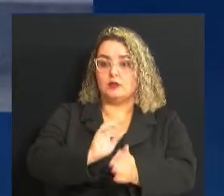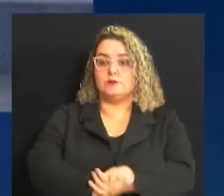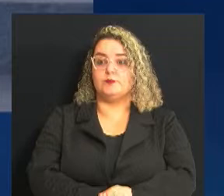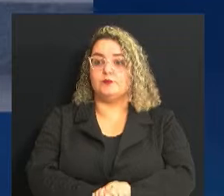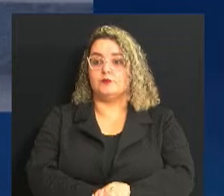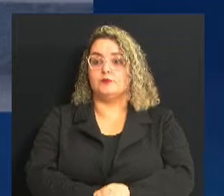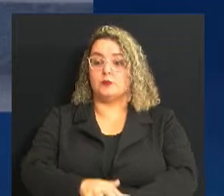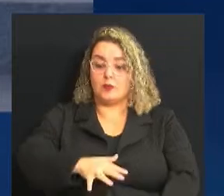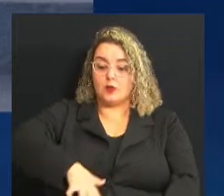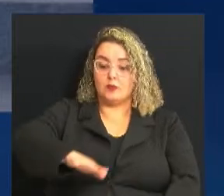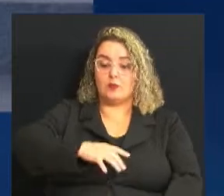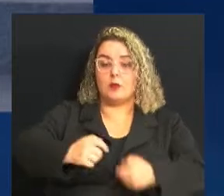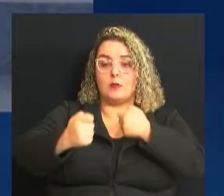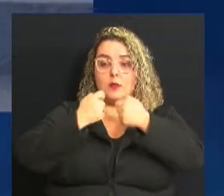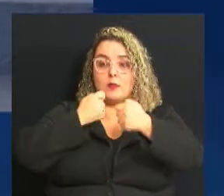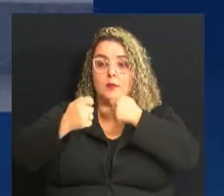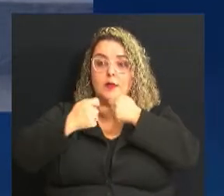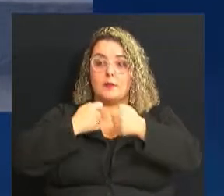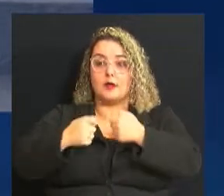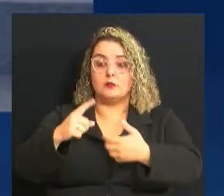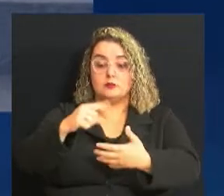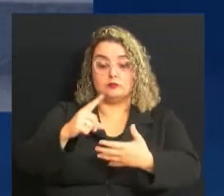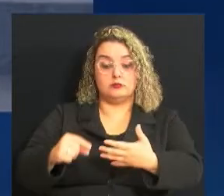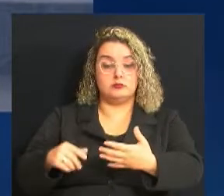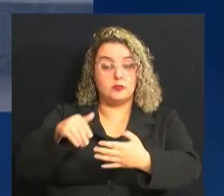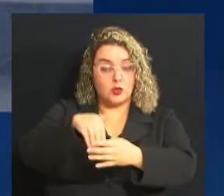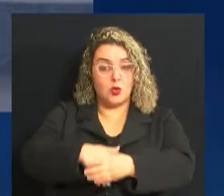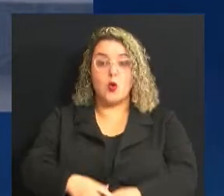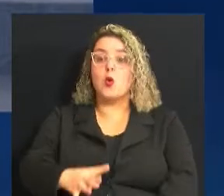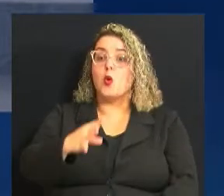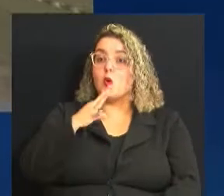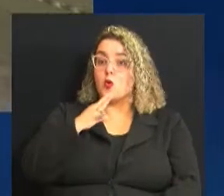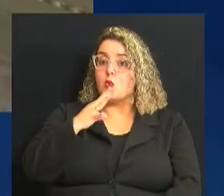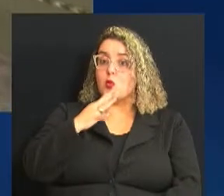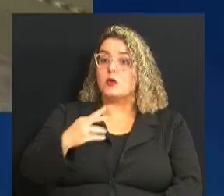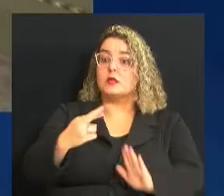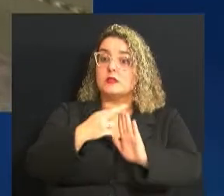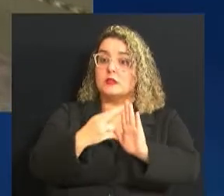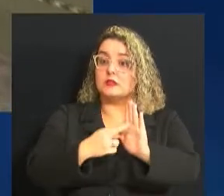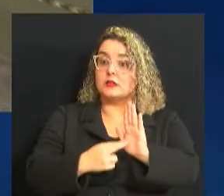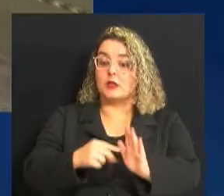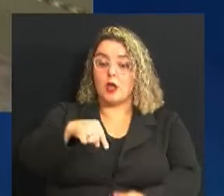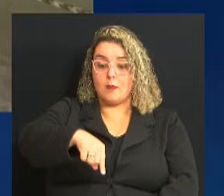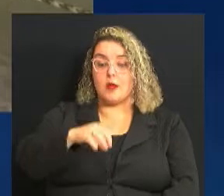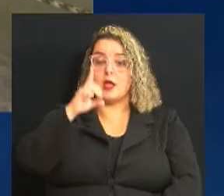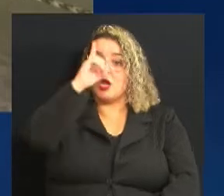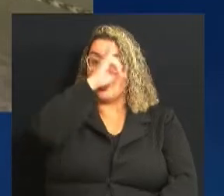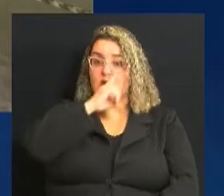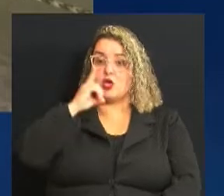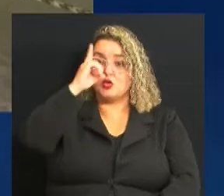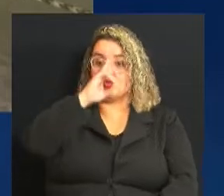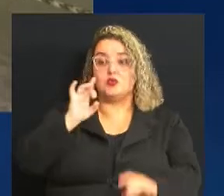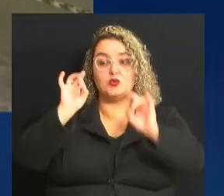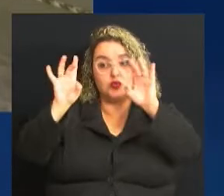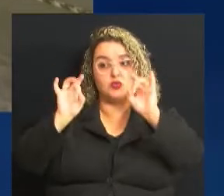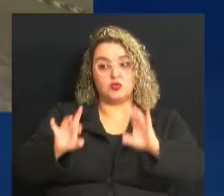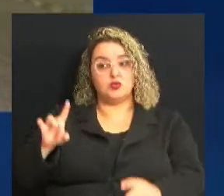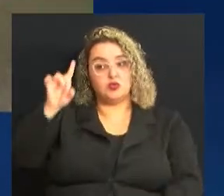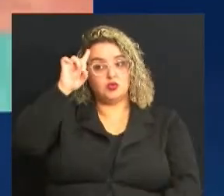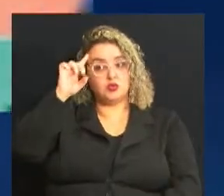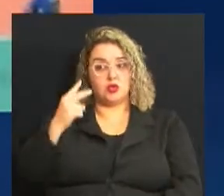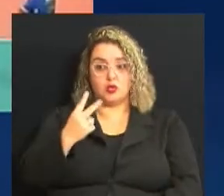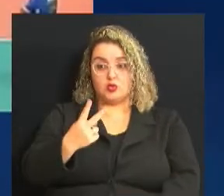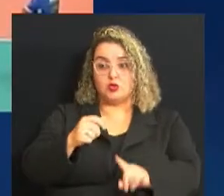de reportagens sobre as eleições, conheça as regras para este domingo especial, dia 2 de